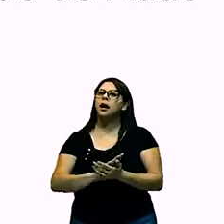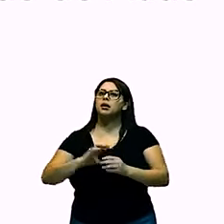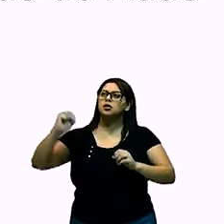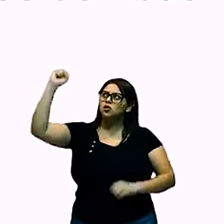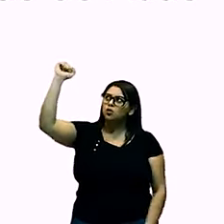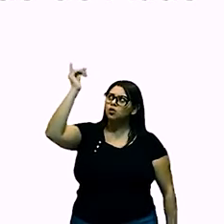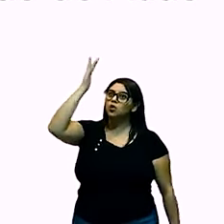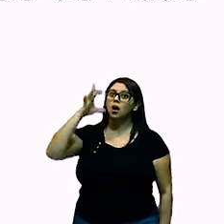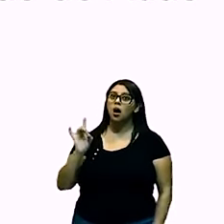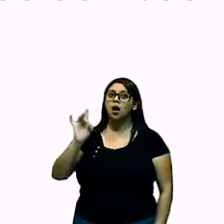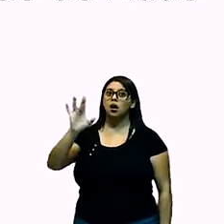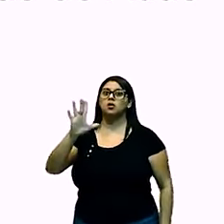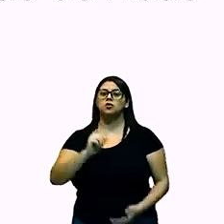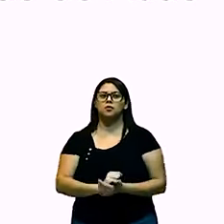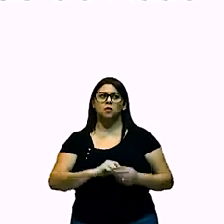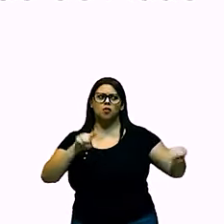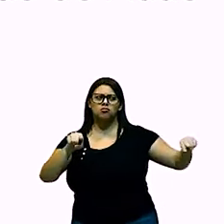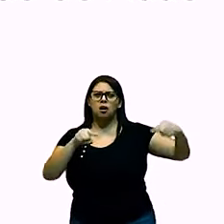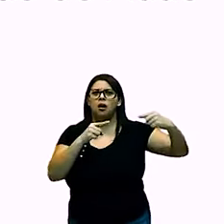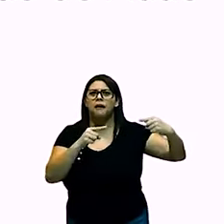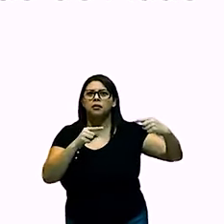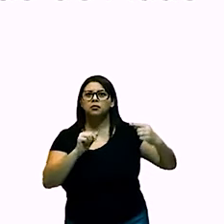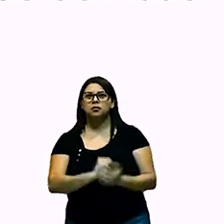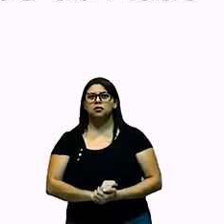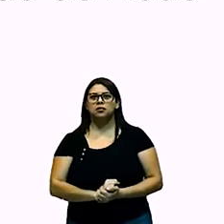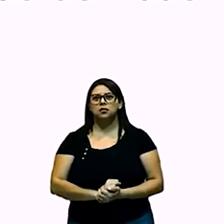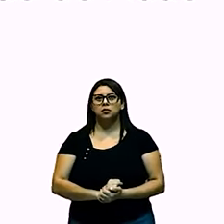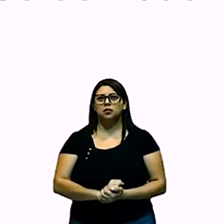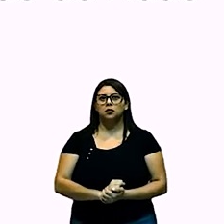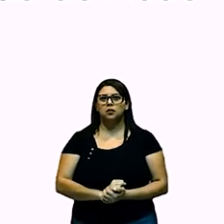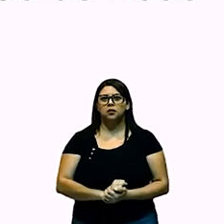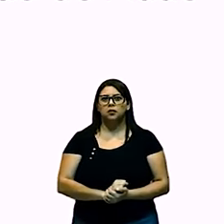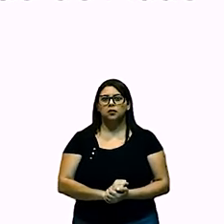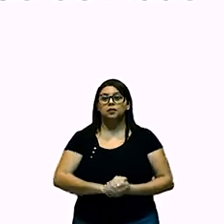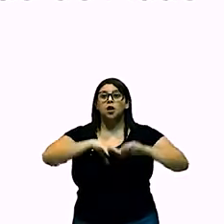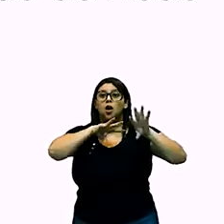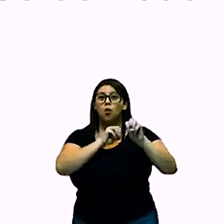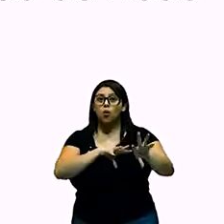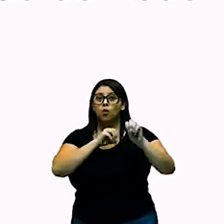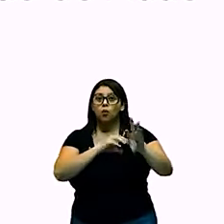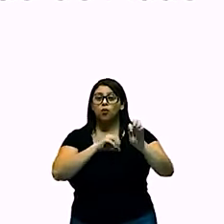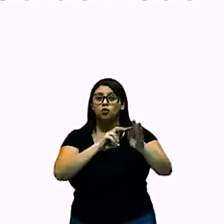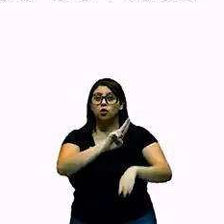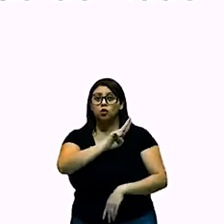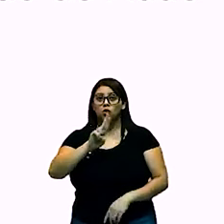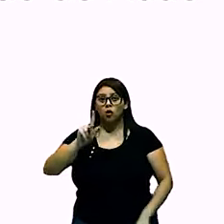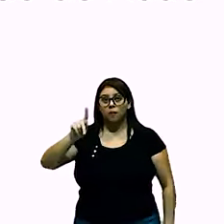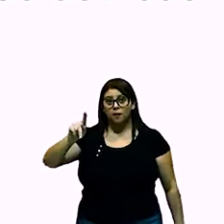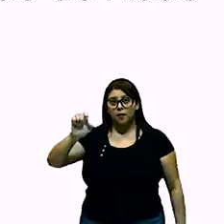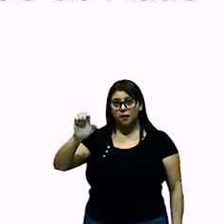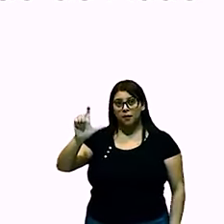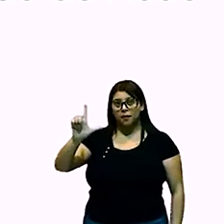que o homem também colabora com a salvação. Esse ensino era um ensino chamado de pelagianismo, do